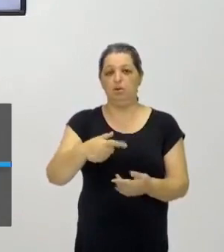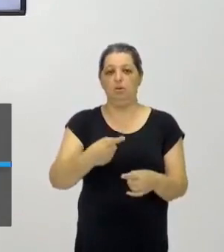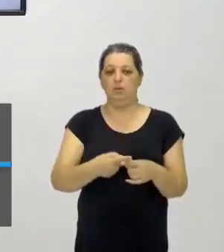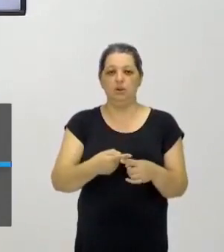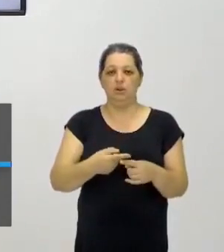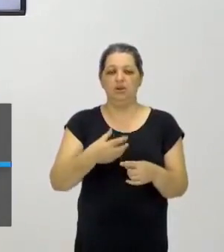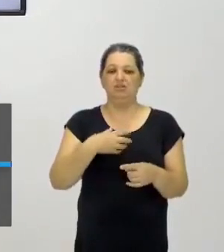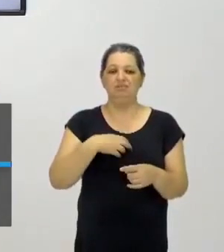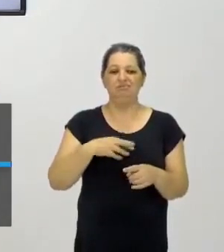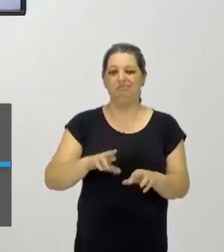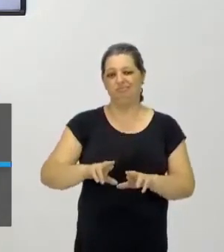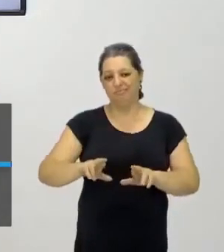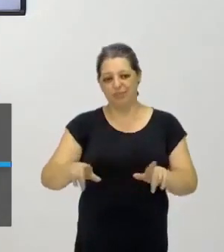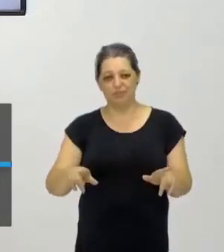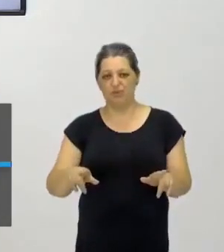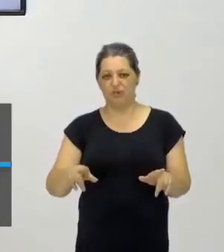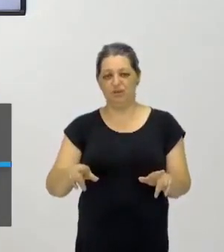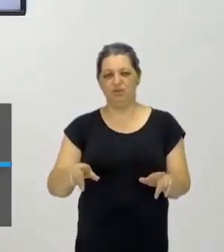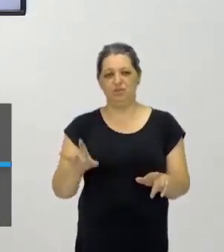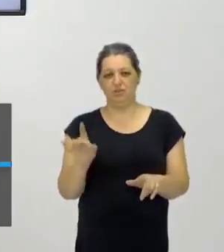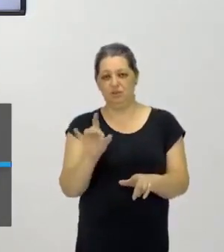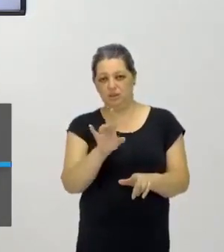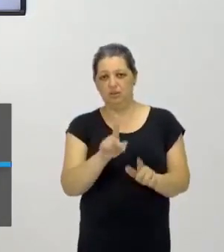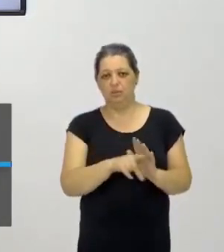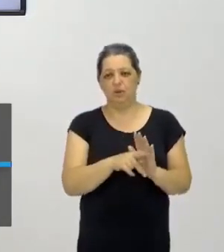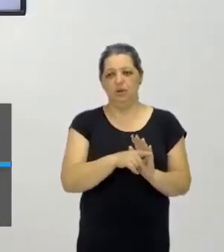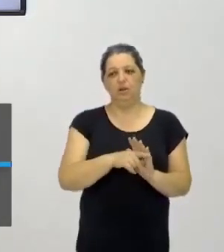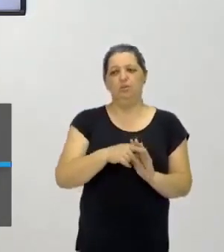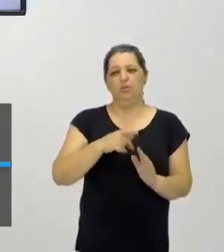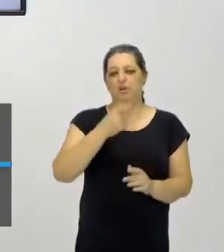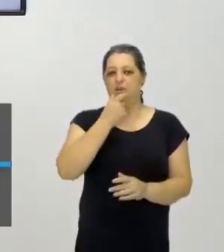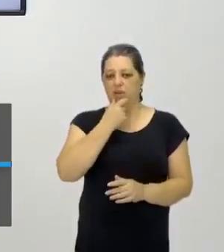não é American English, não é British English mais, agora é Global